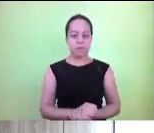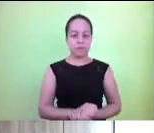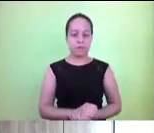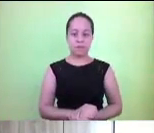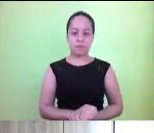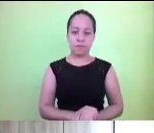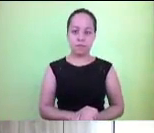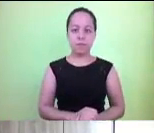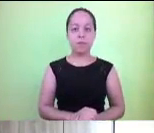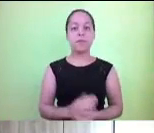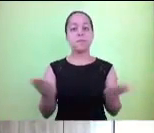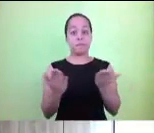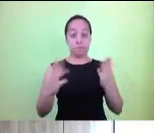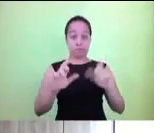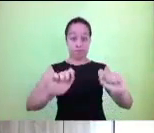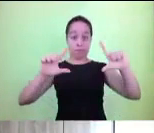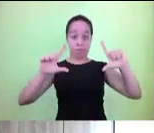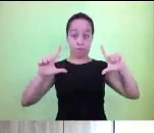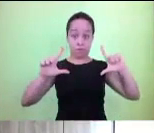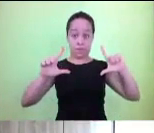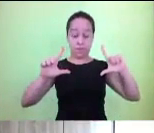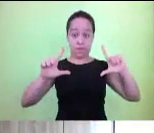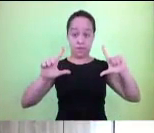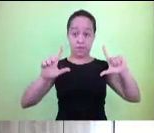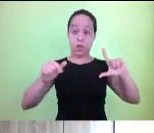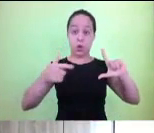Tela do sorteio, não, só mesmo aquela outra tela.